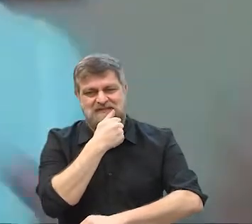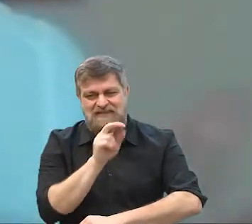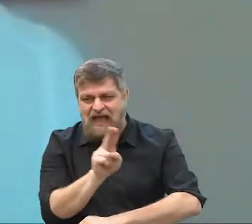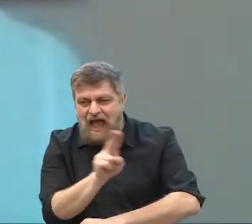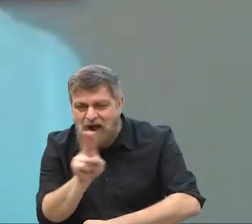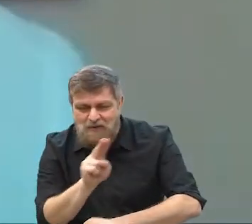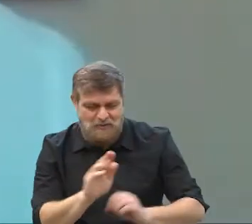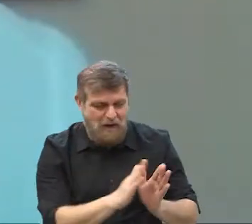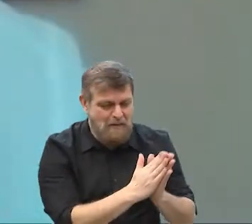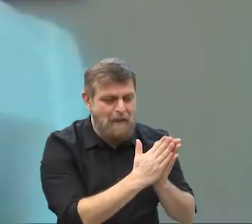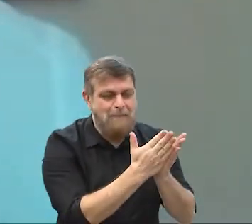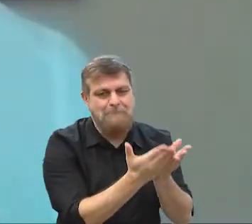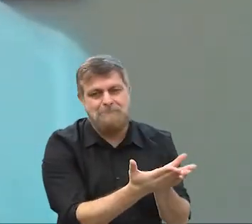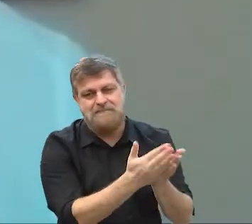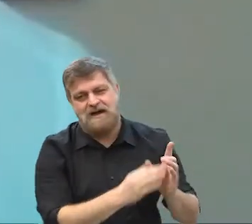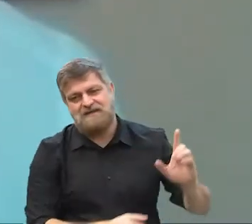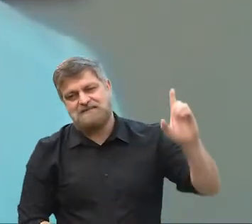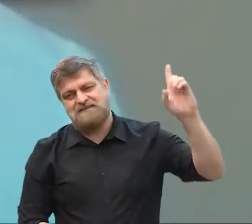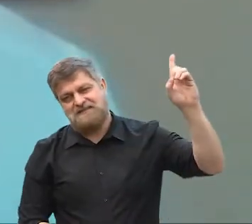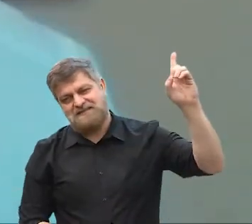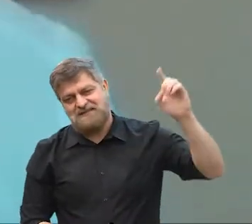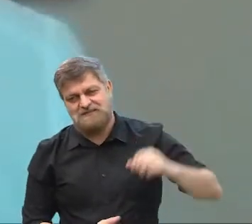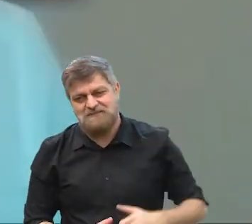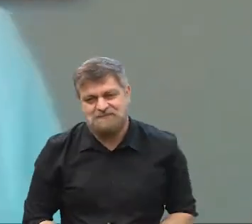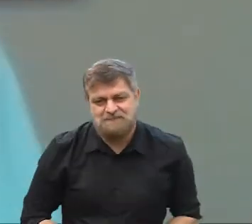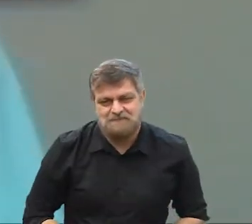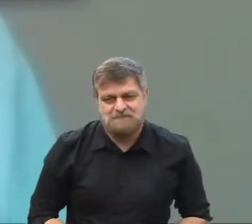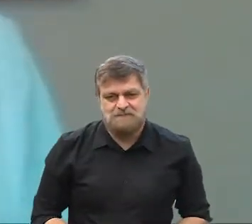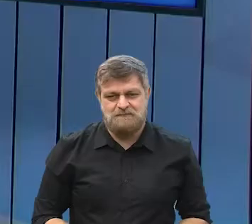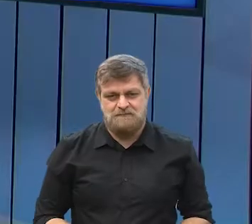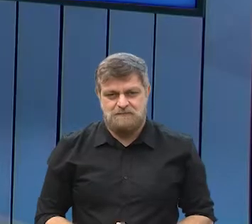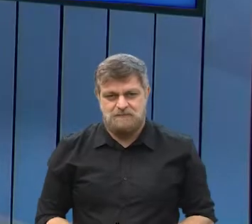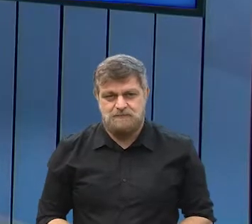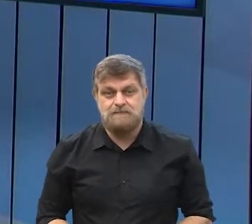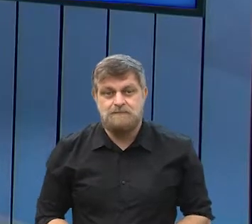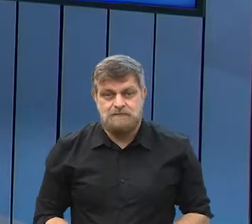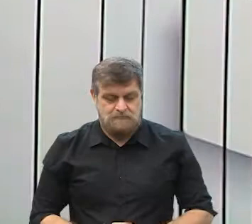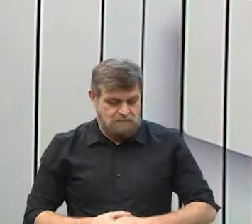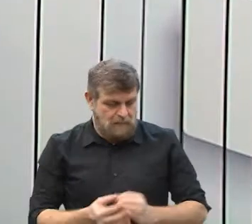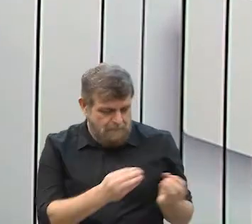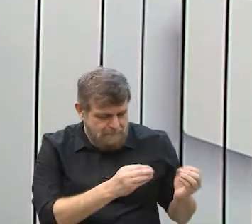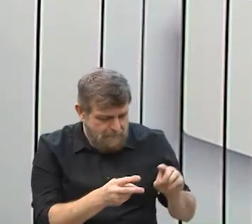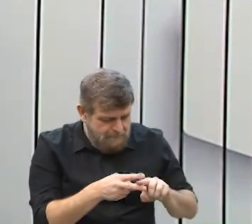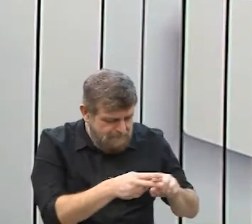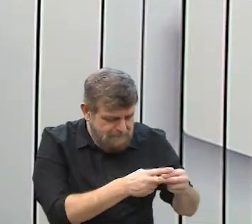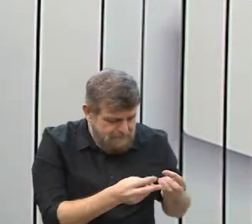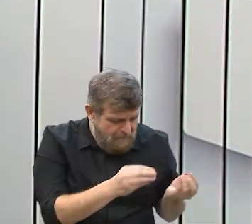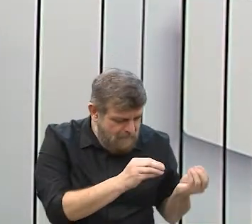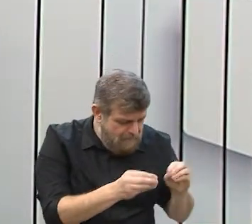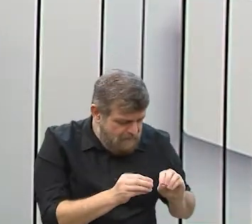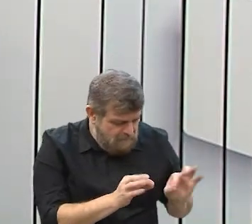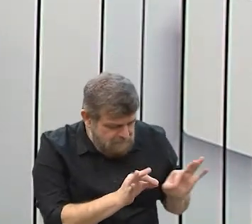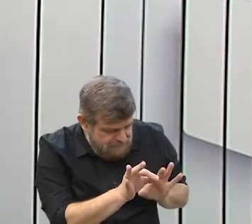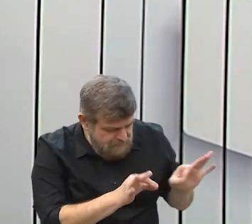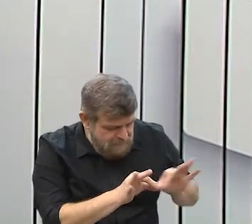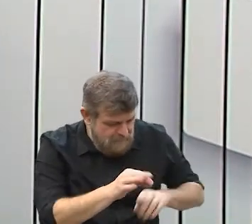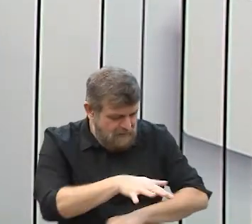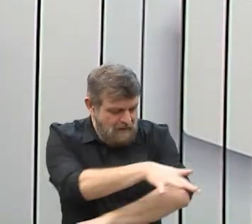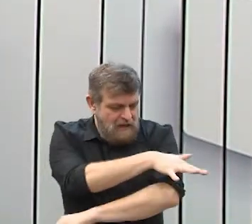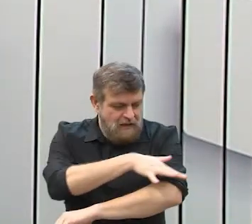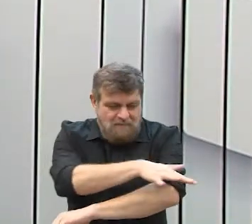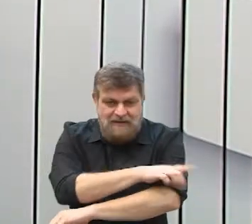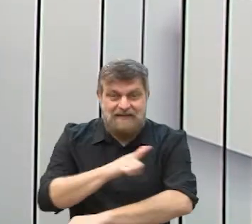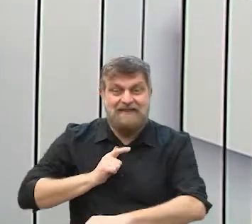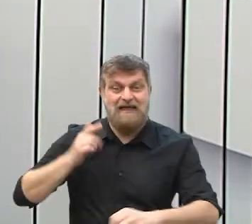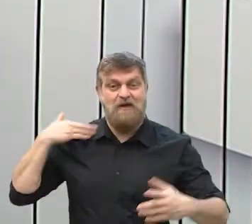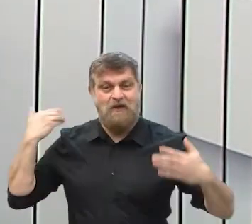esse memorial, que é a Bíblia Sagrada. E essa revitalização, então, além do